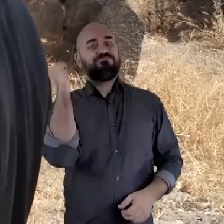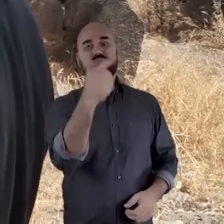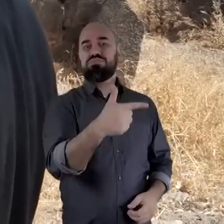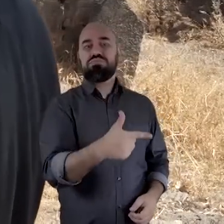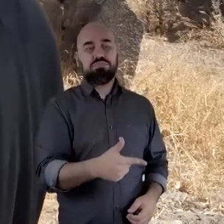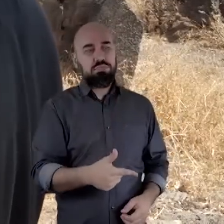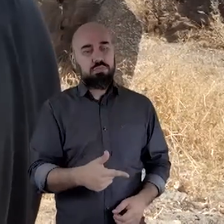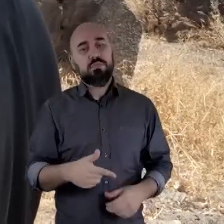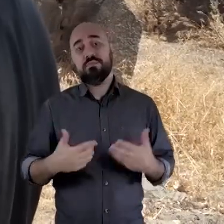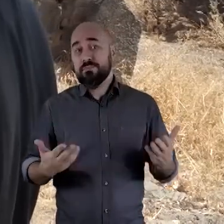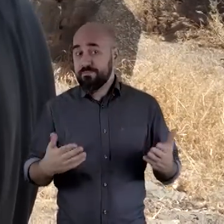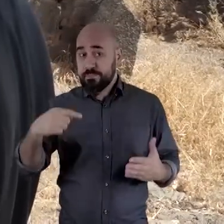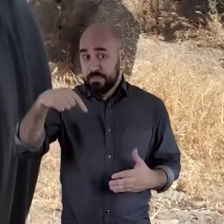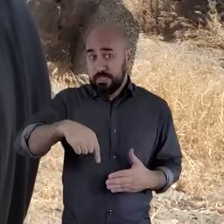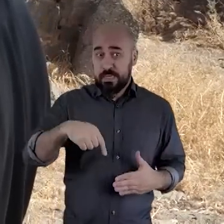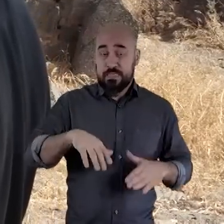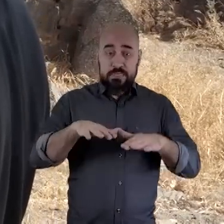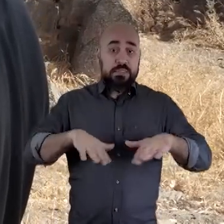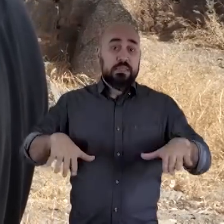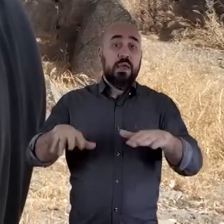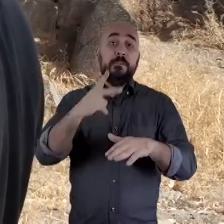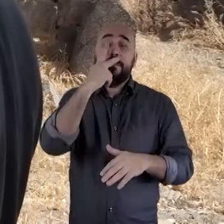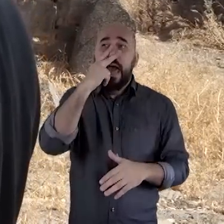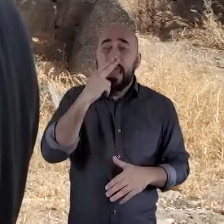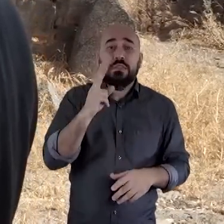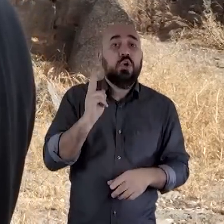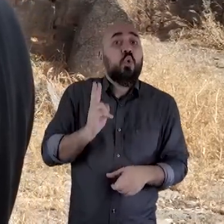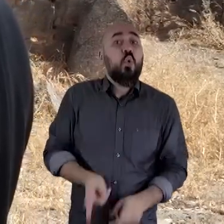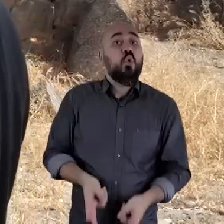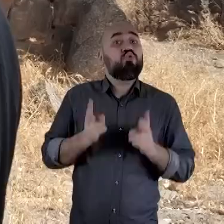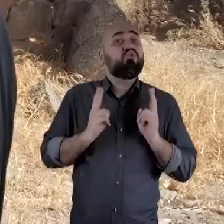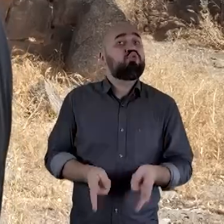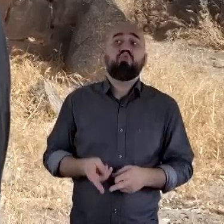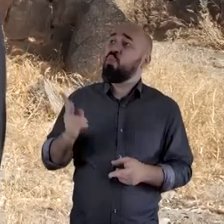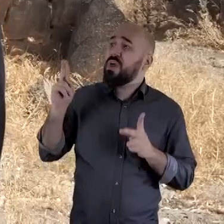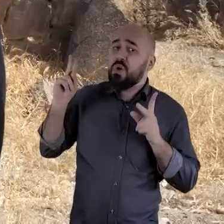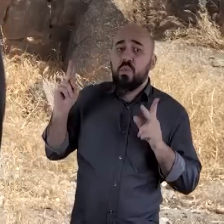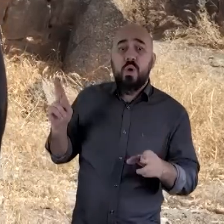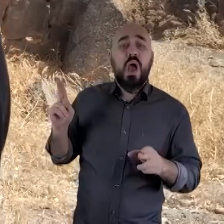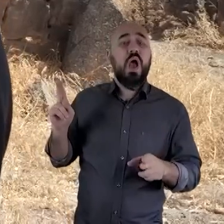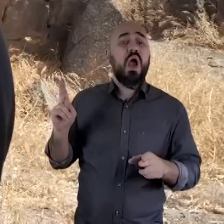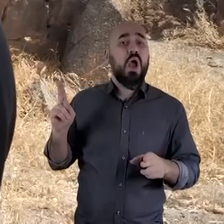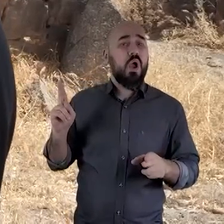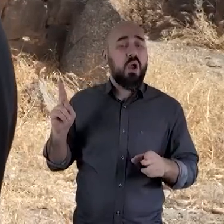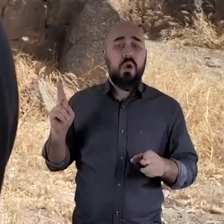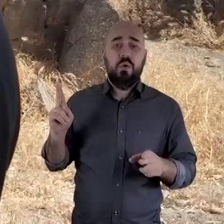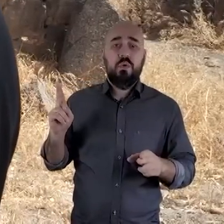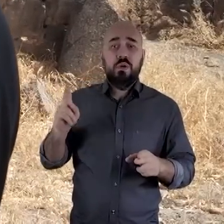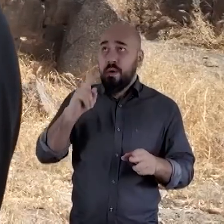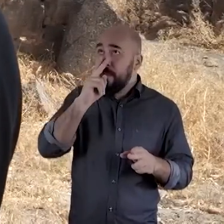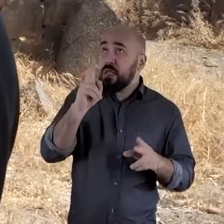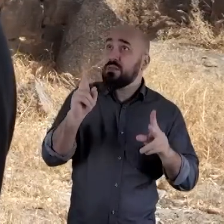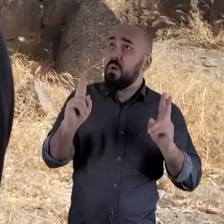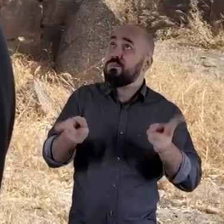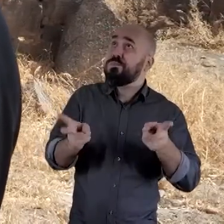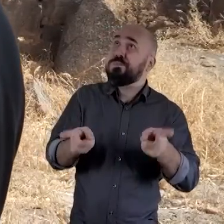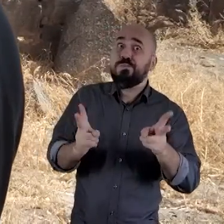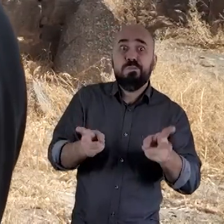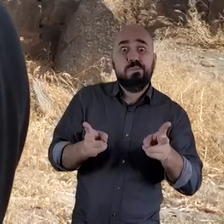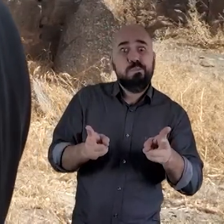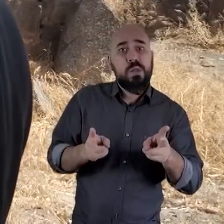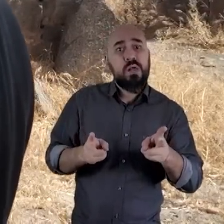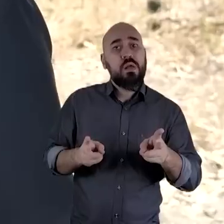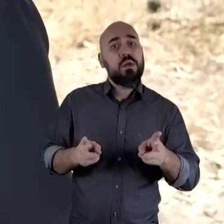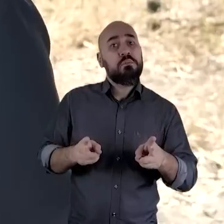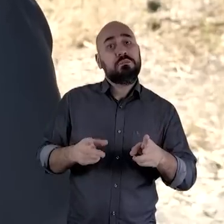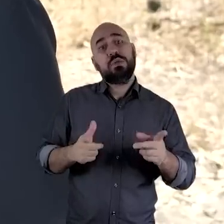E ainda, esse está bem mais preservado do que outros portais mencionados. E em alguns lugares, está